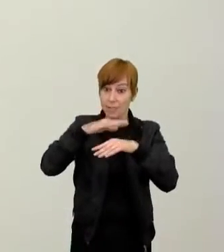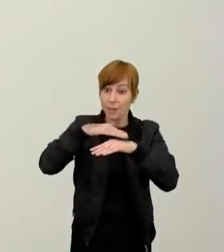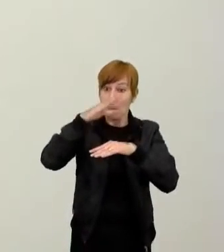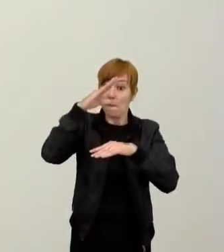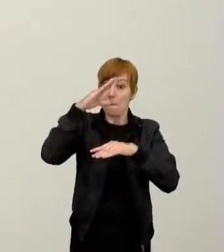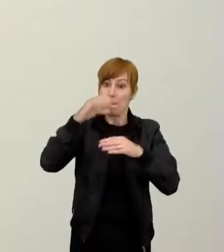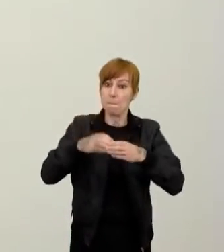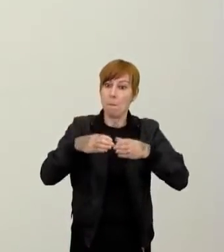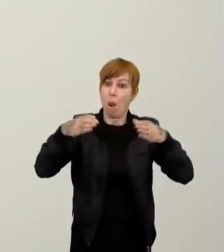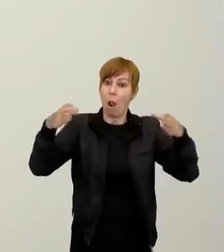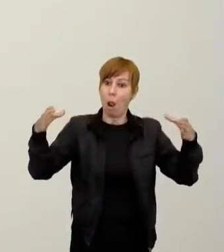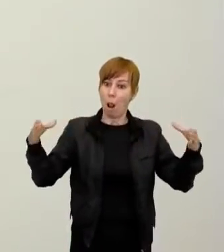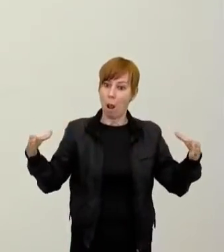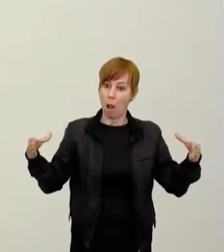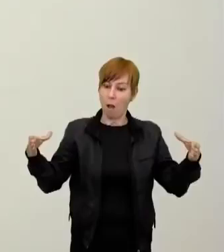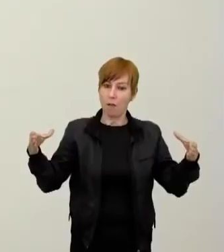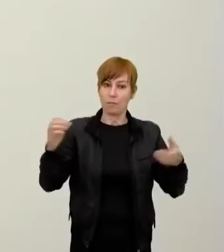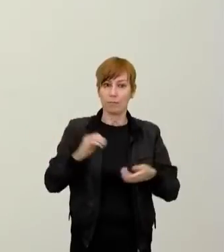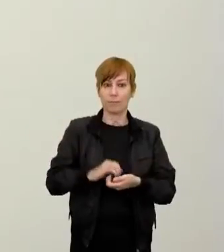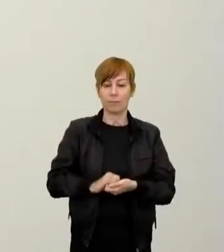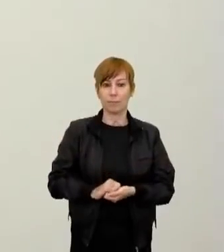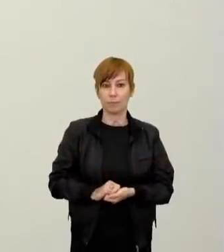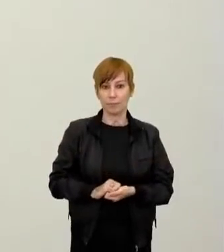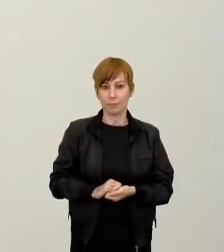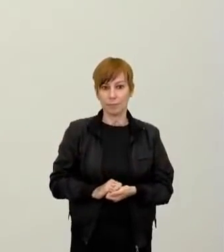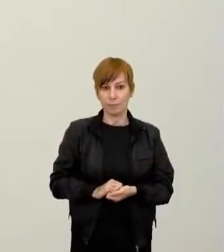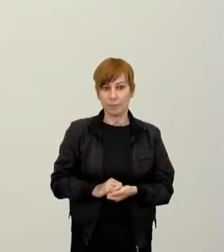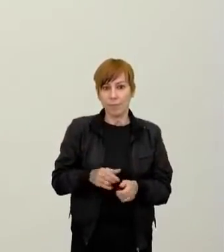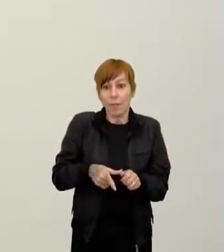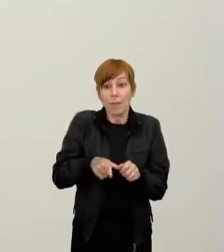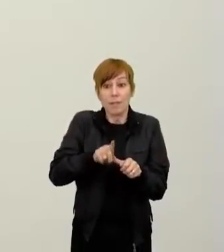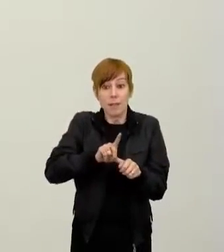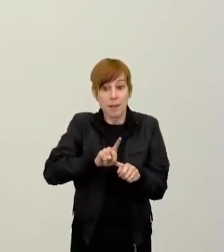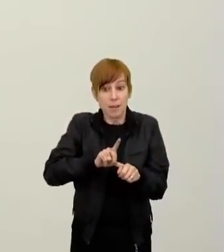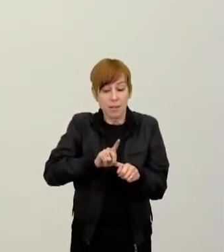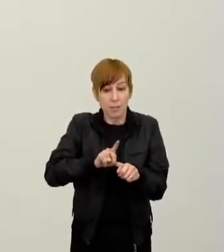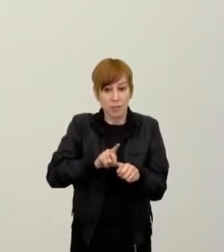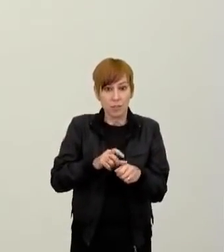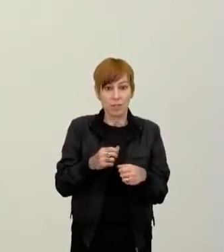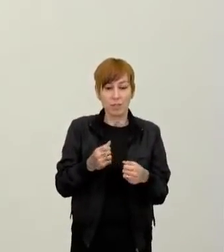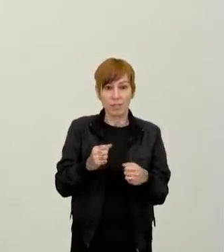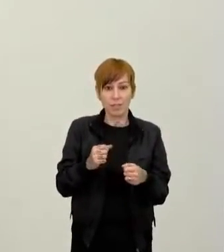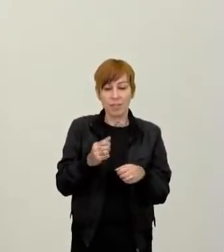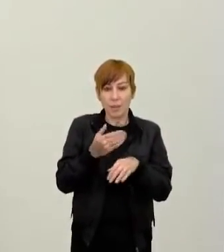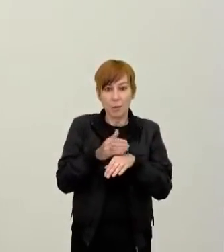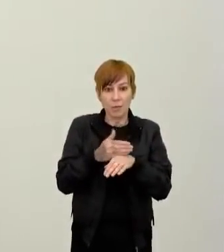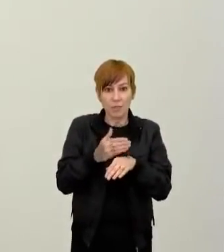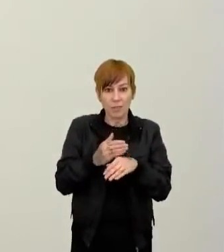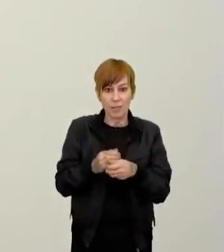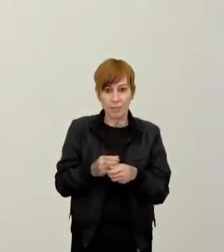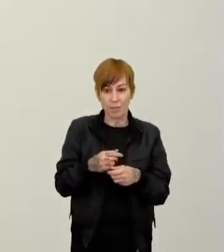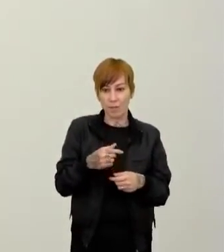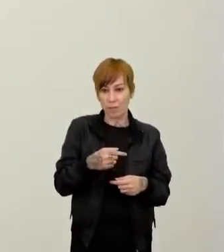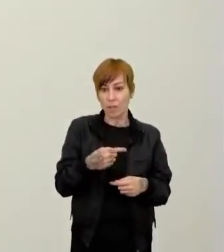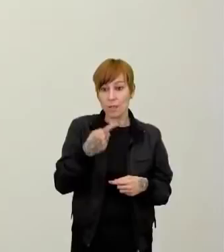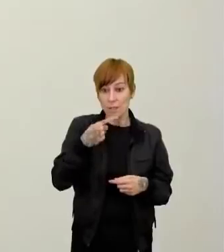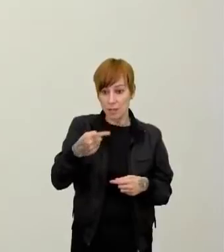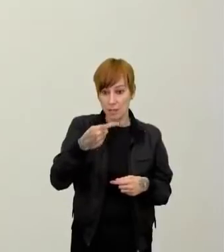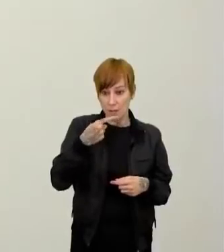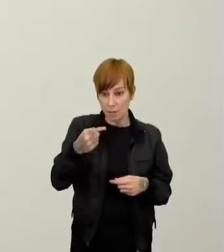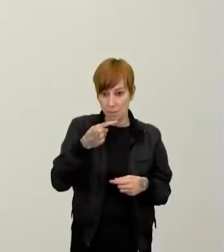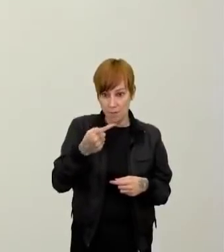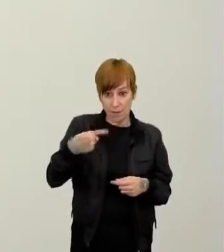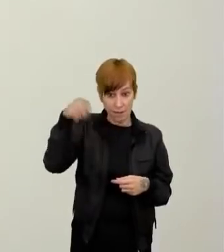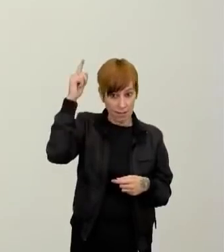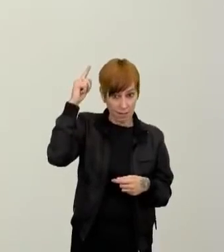antes de fazer o exercício de hoje, eu tenho aqui uma tarefinha para vocês, aluninhos. Semana que vem, nós não vamos ter aula na segunda, mas vamos ter